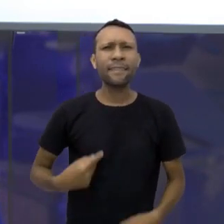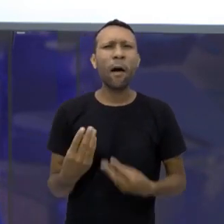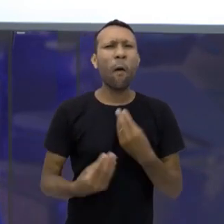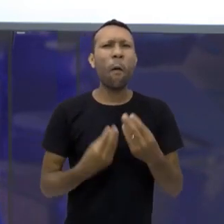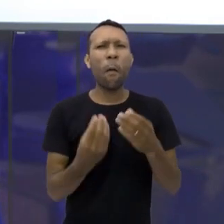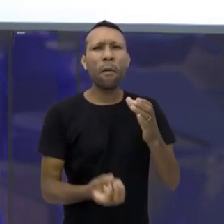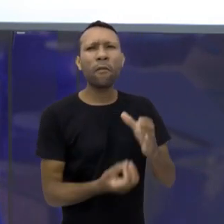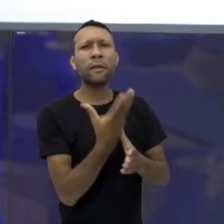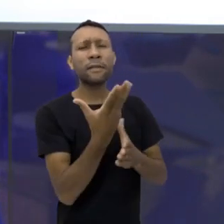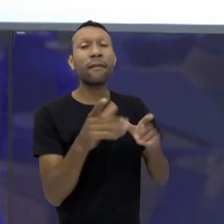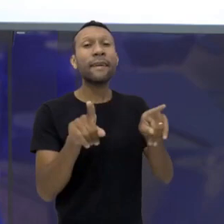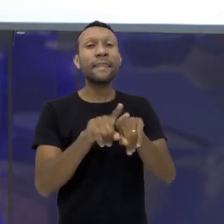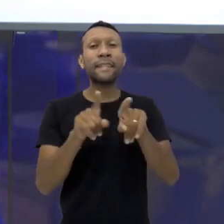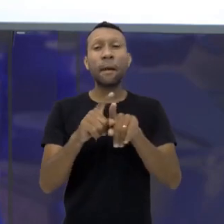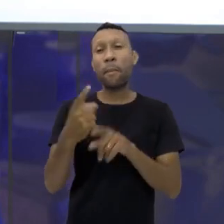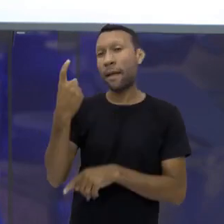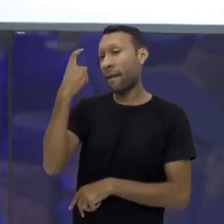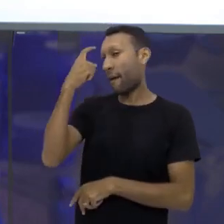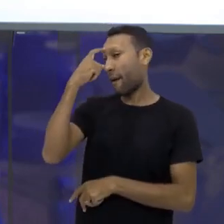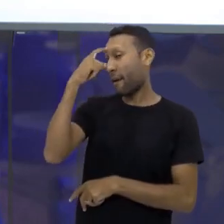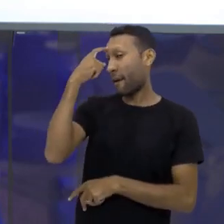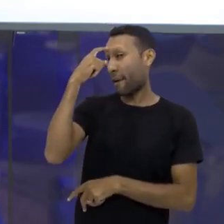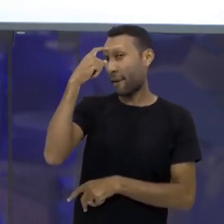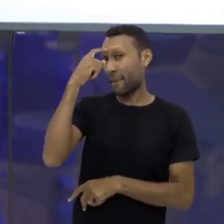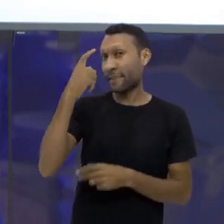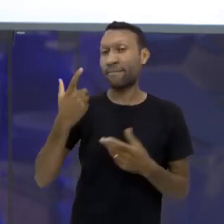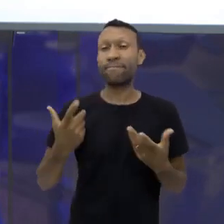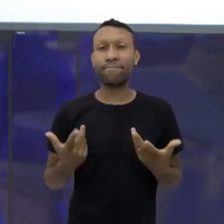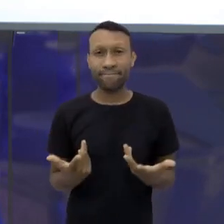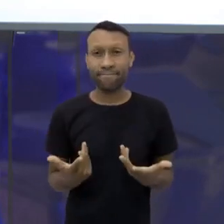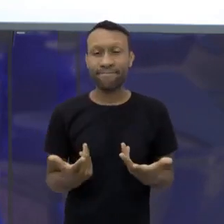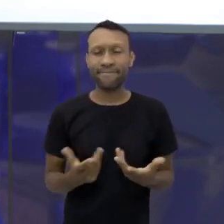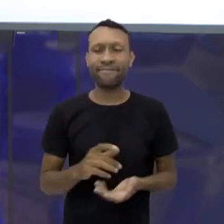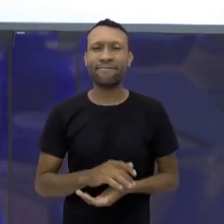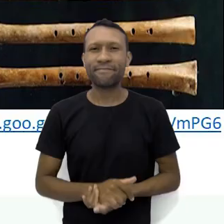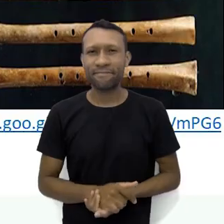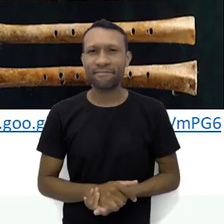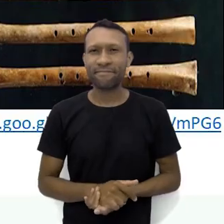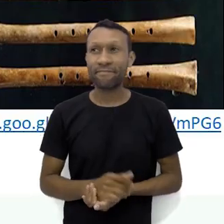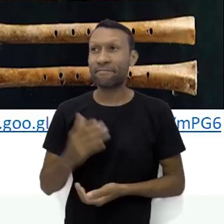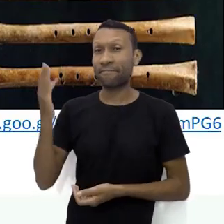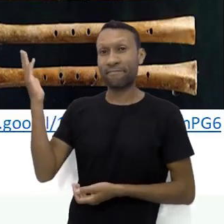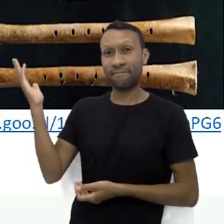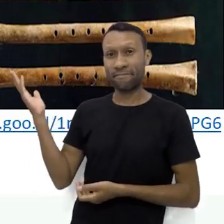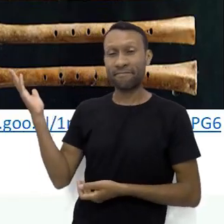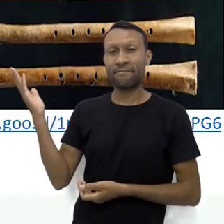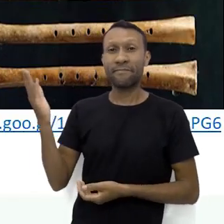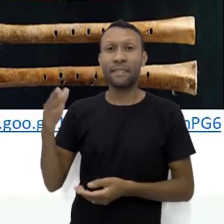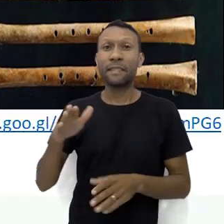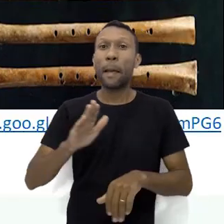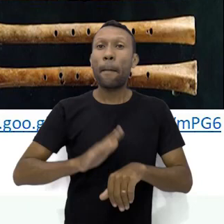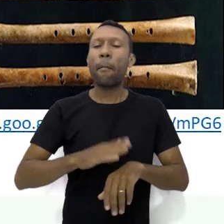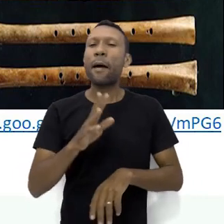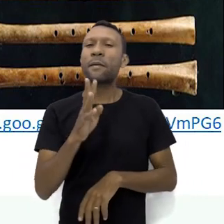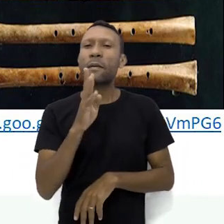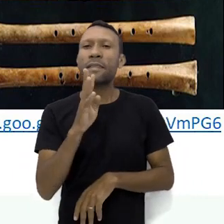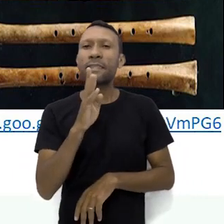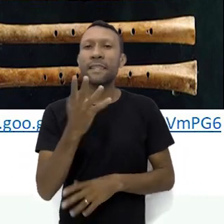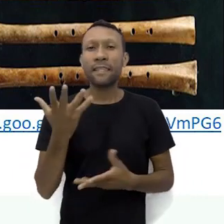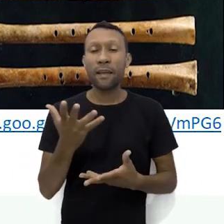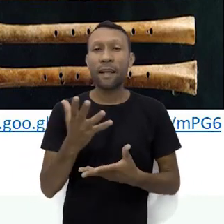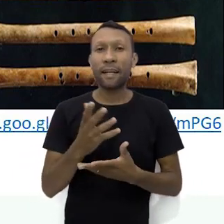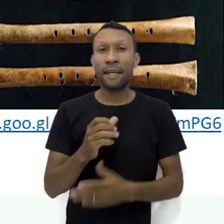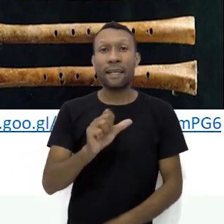na China e na Índia? Qual será a descoberta que nós temos para esse período aqui? O instrumento mais popular entre os chineses